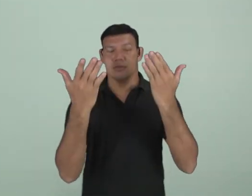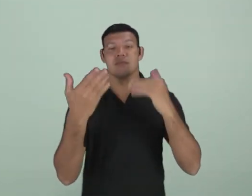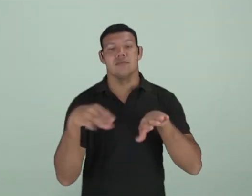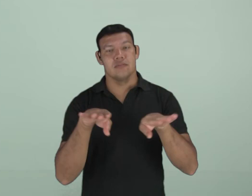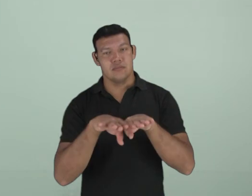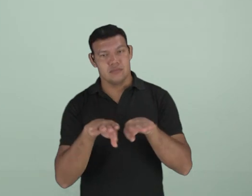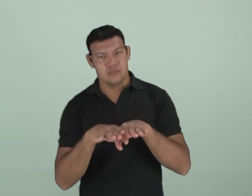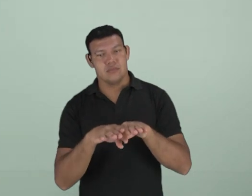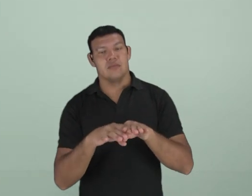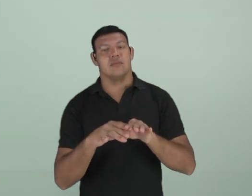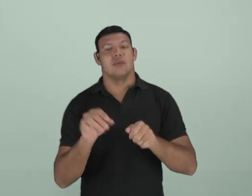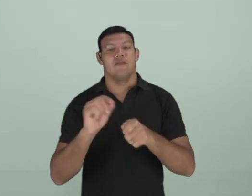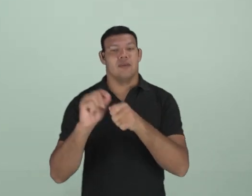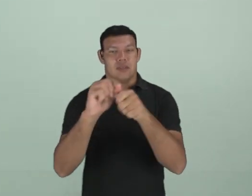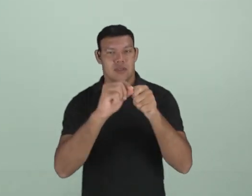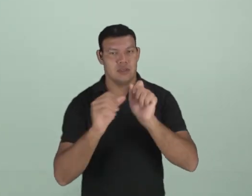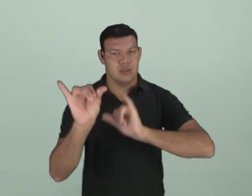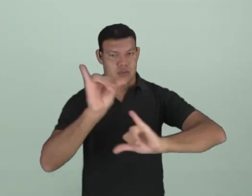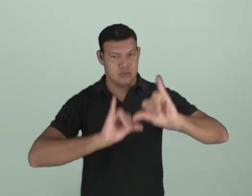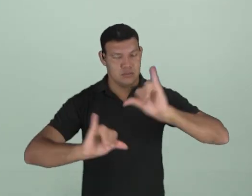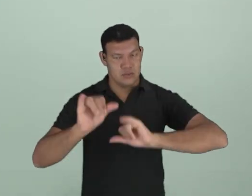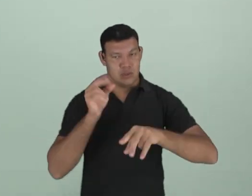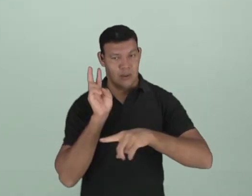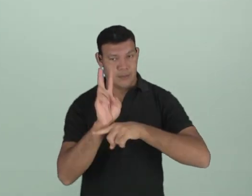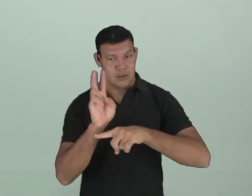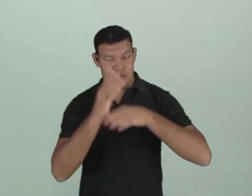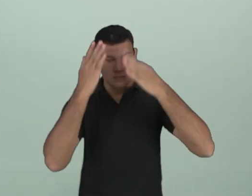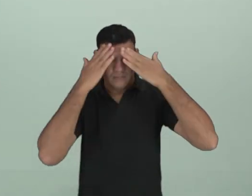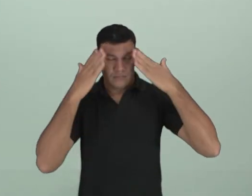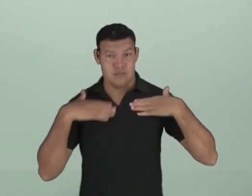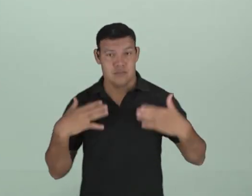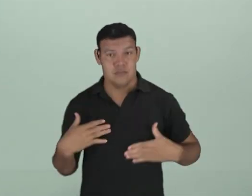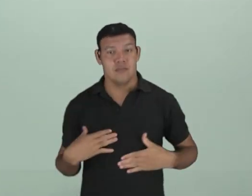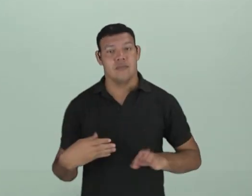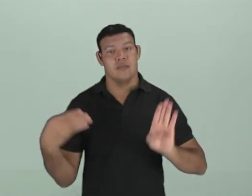estimula o nosso sistema imunológico, né, na produção de substâncias que vão nos